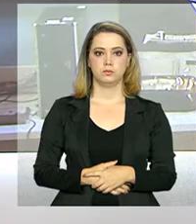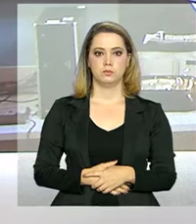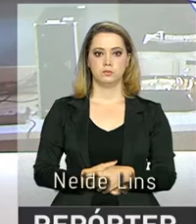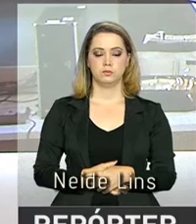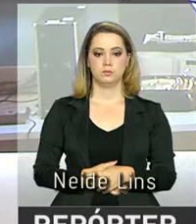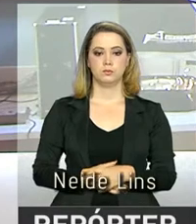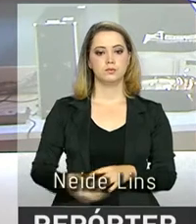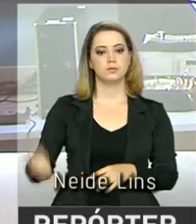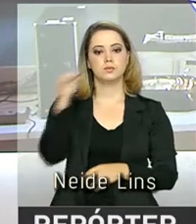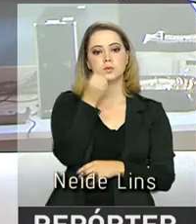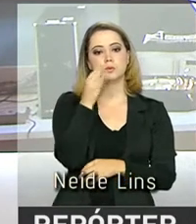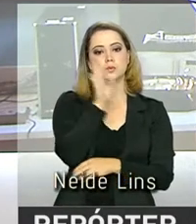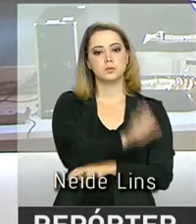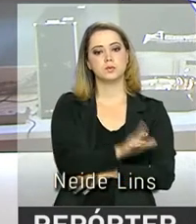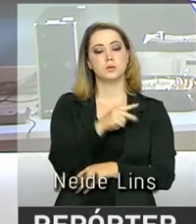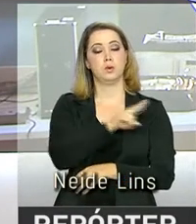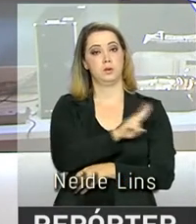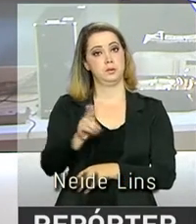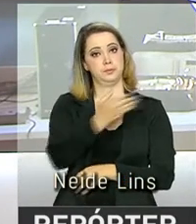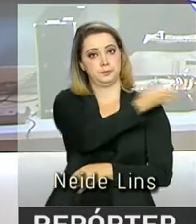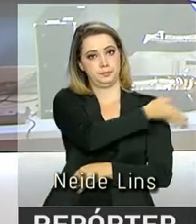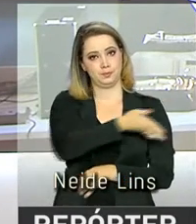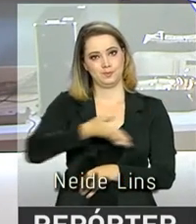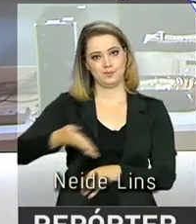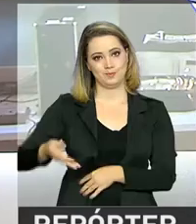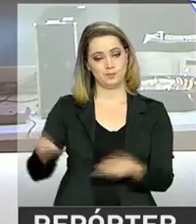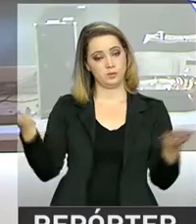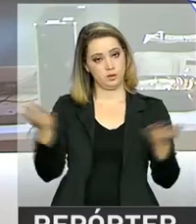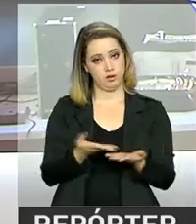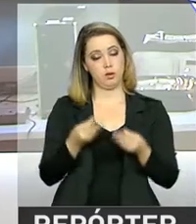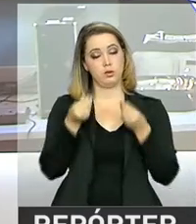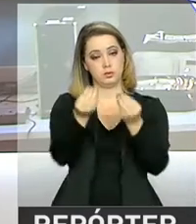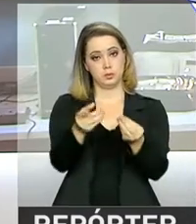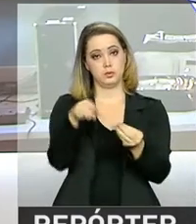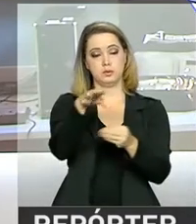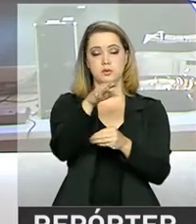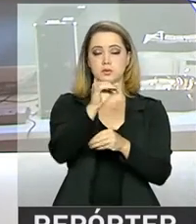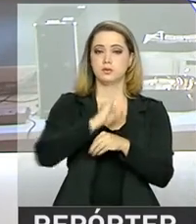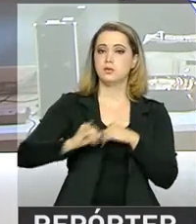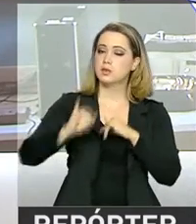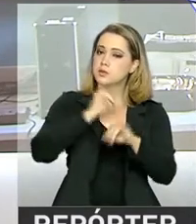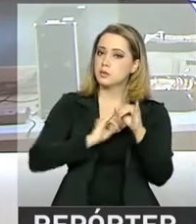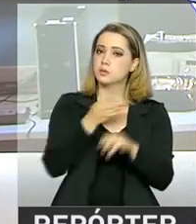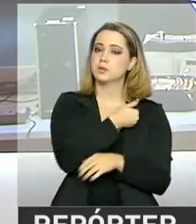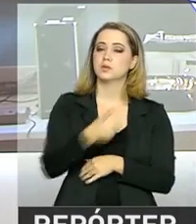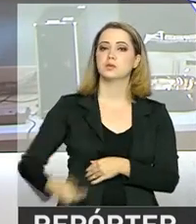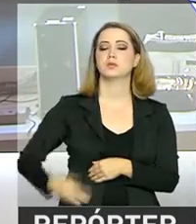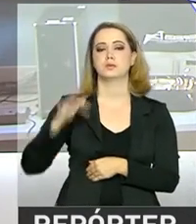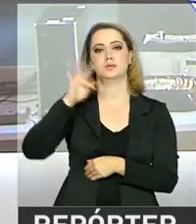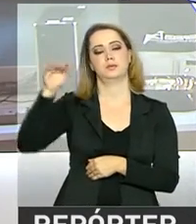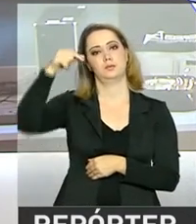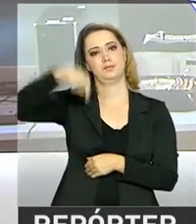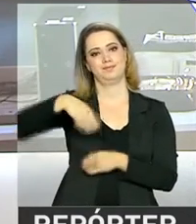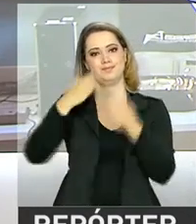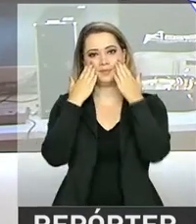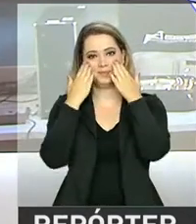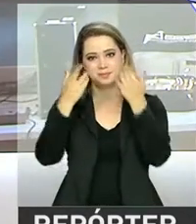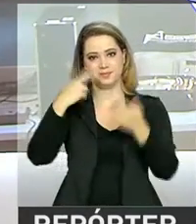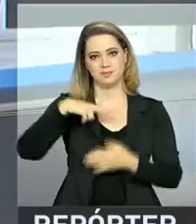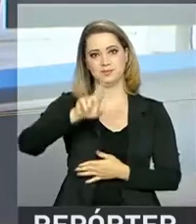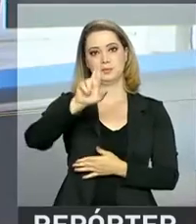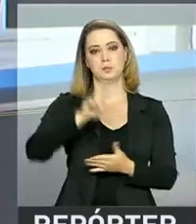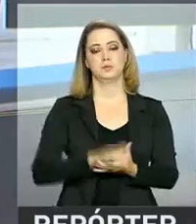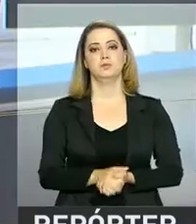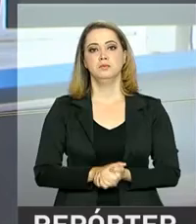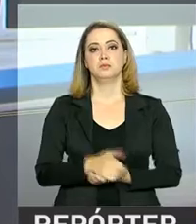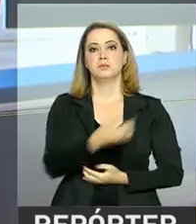olá boa tarde eu sou o roberto camargo ea partir de agora trago para vocês notícias do governo federal aqui no repórter nbr